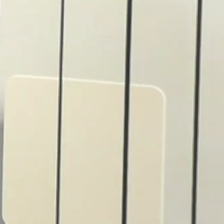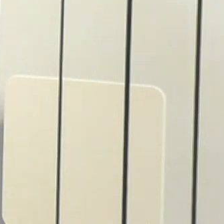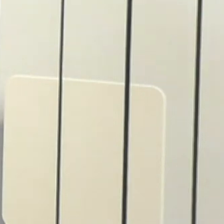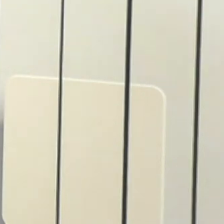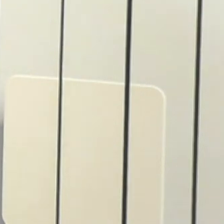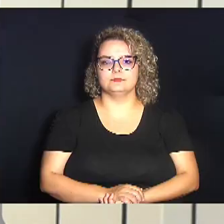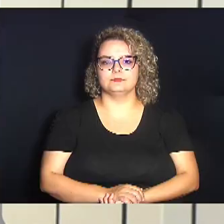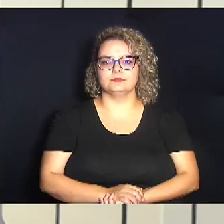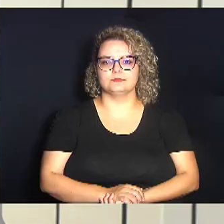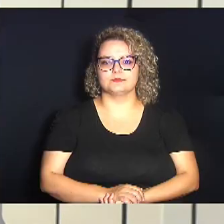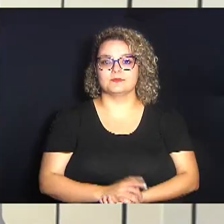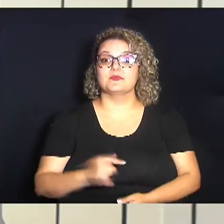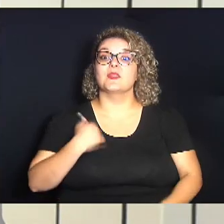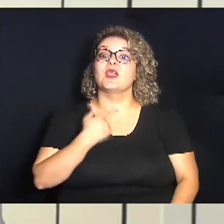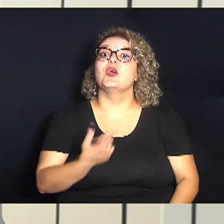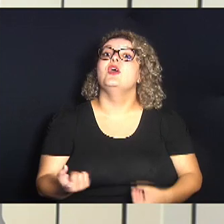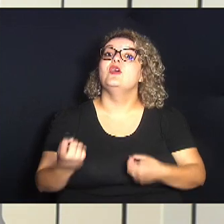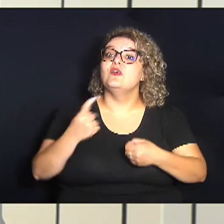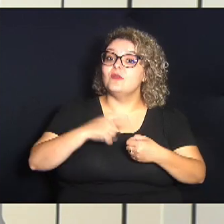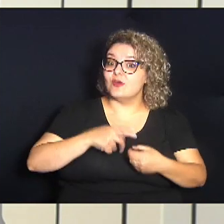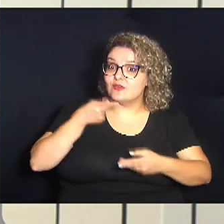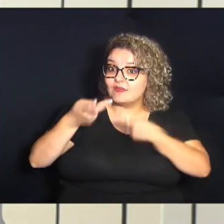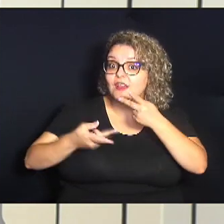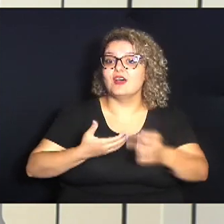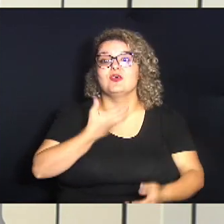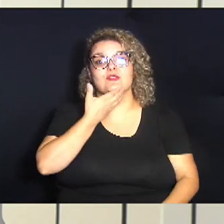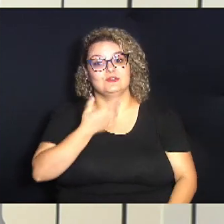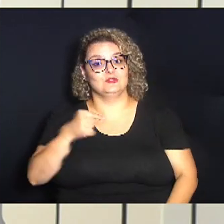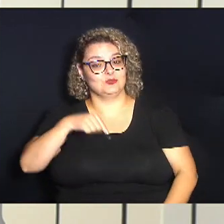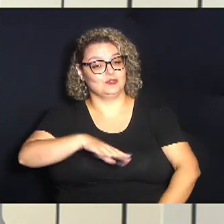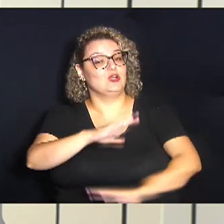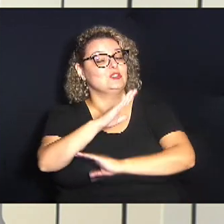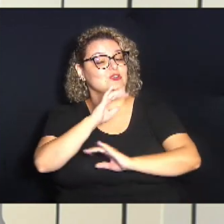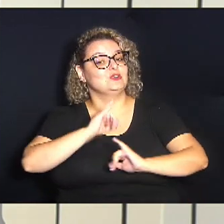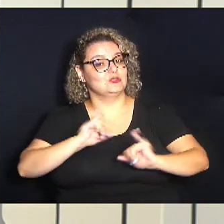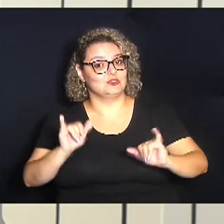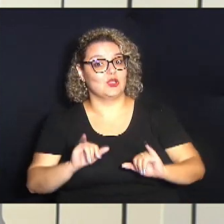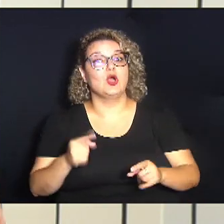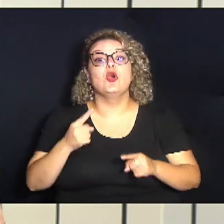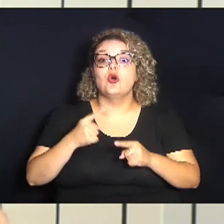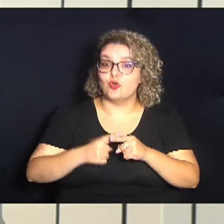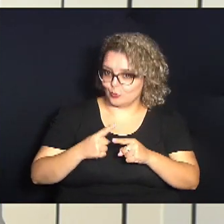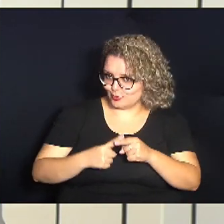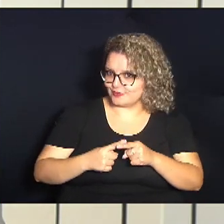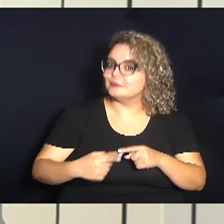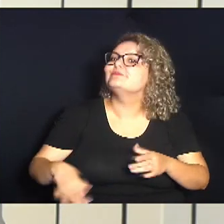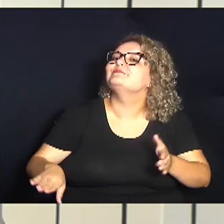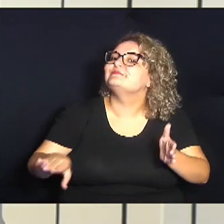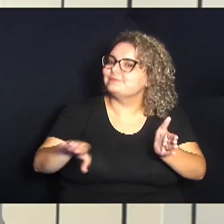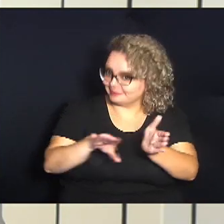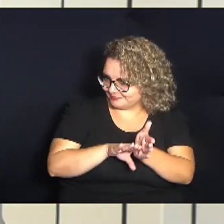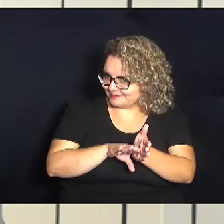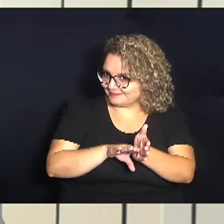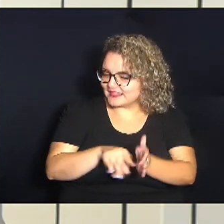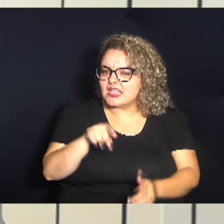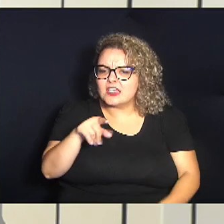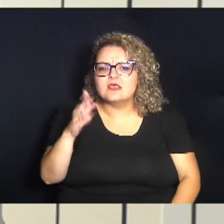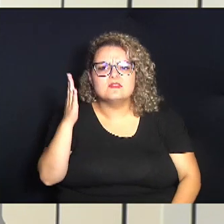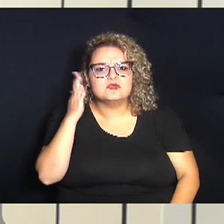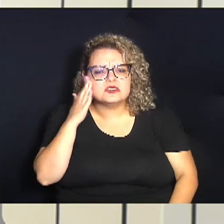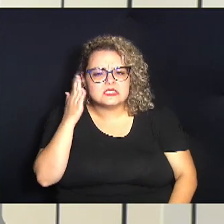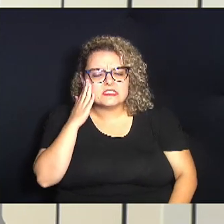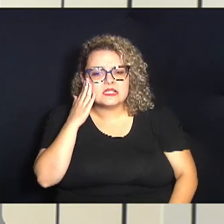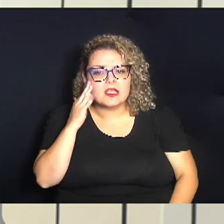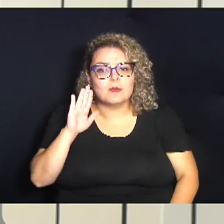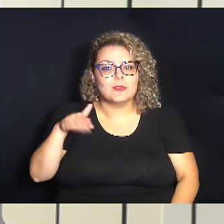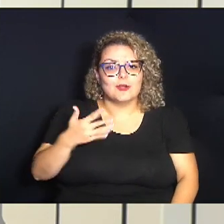A gente volta a falar sobre o Natal aqui no nosso Jornal Câmara Notícia, porque ele está chegando. E você sabe, quando as